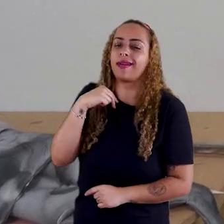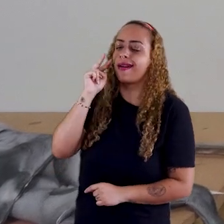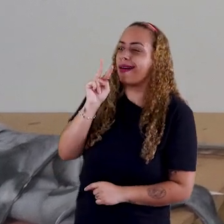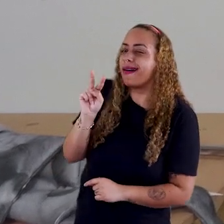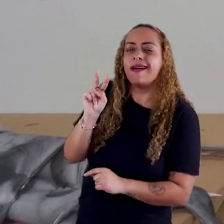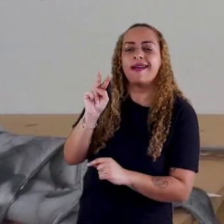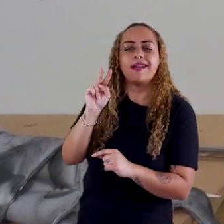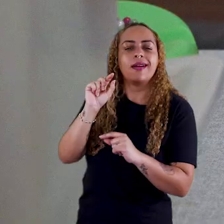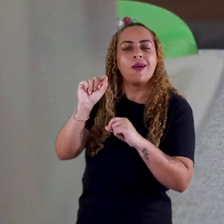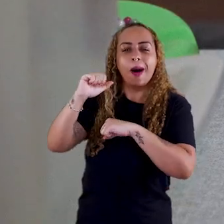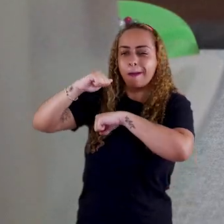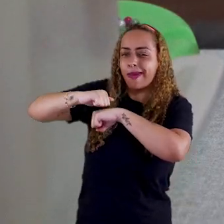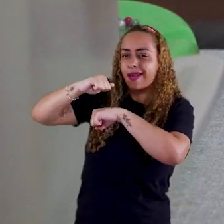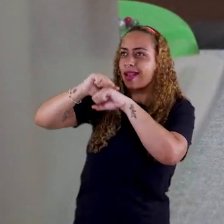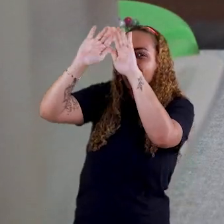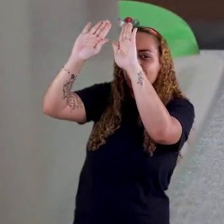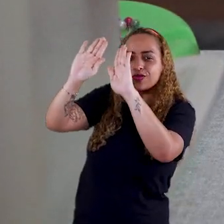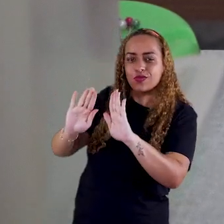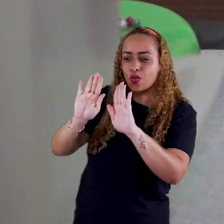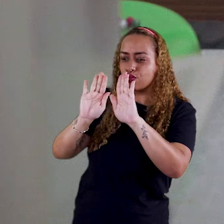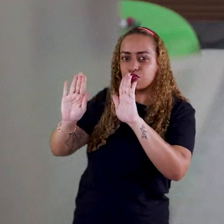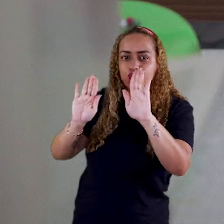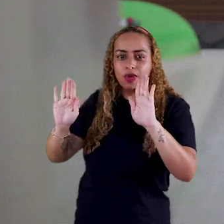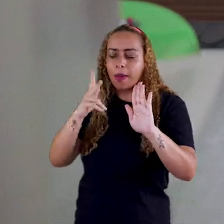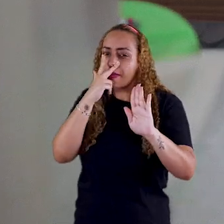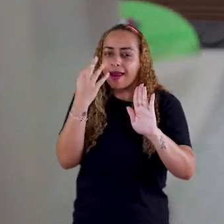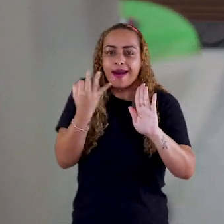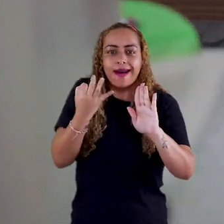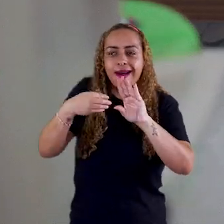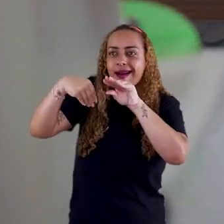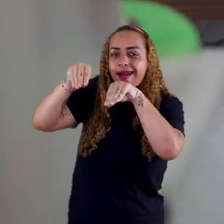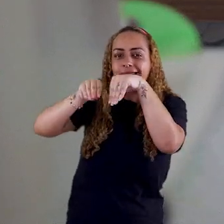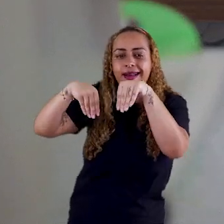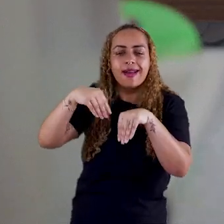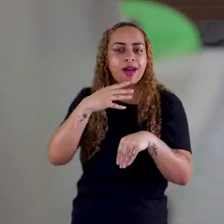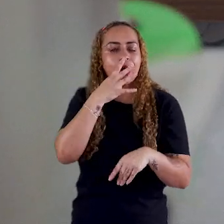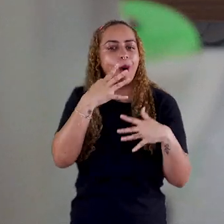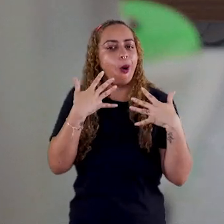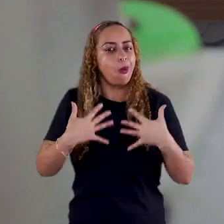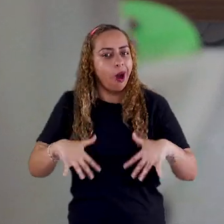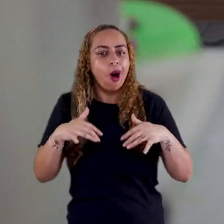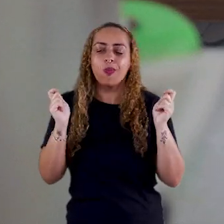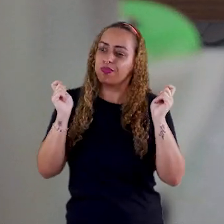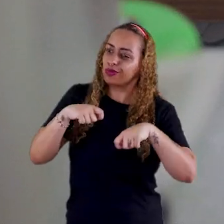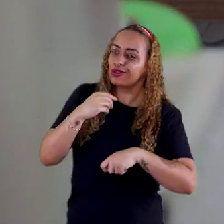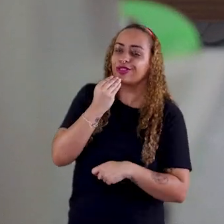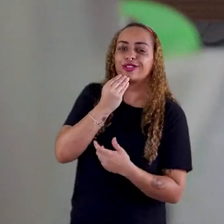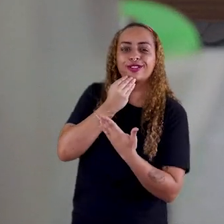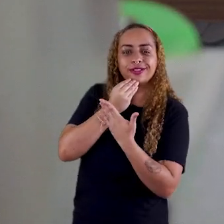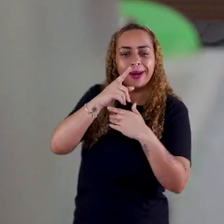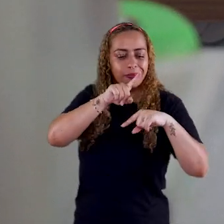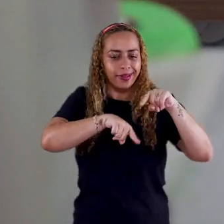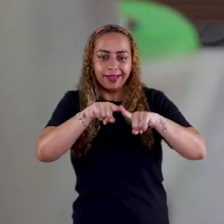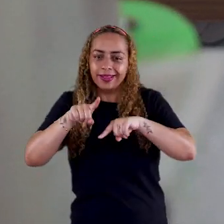pedra sabão e parecia tecido, assim. Então, foi uma coisa muito de... Ah, essa possibilidade de você conseguir mimetizar